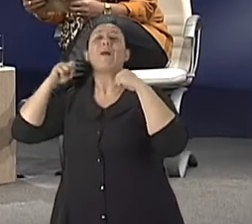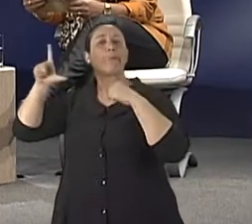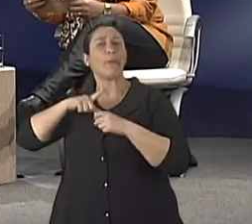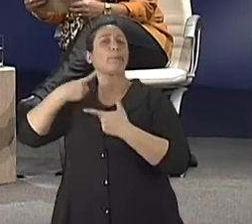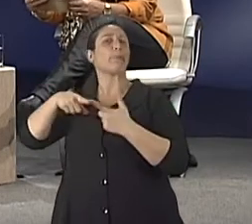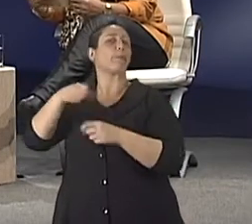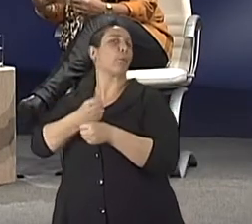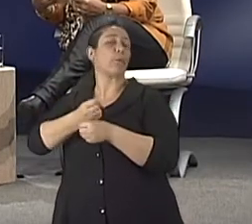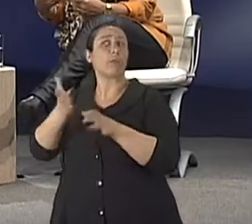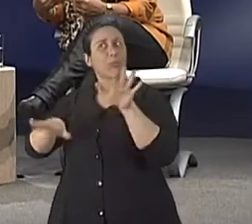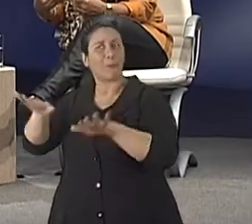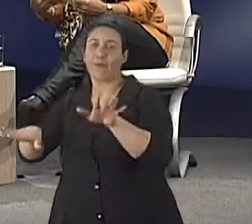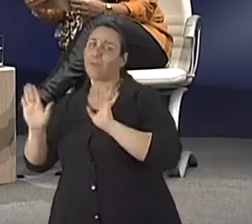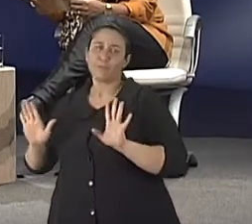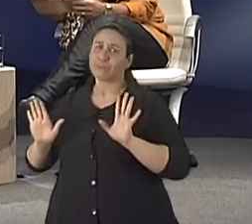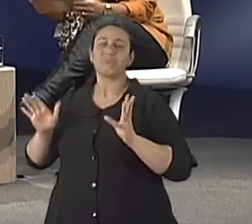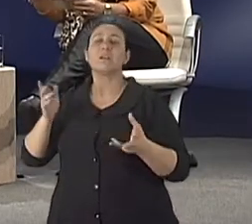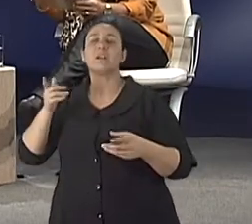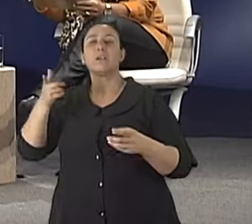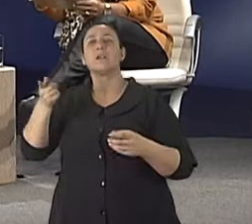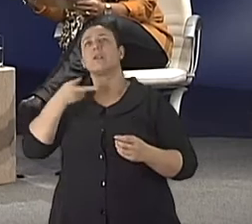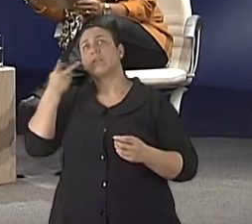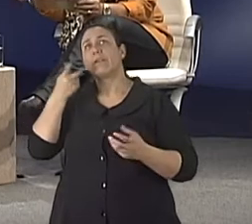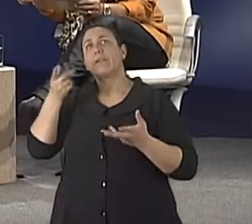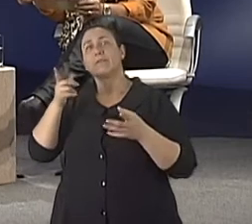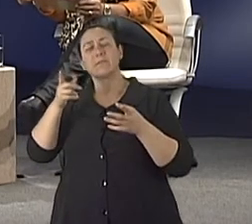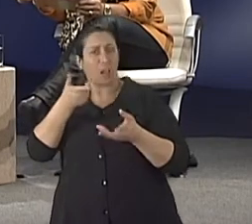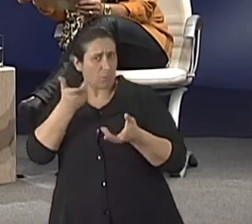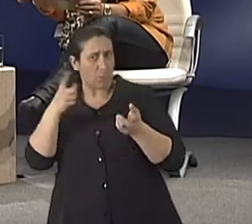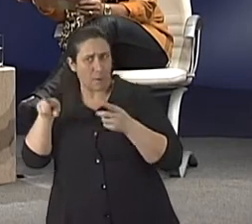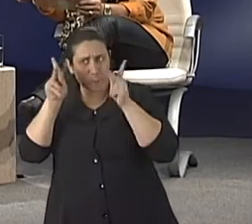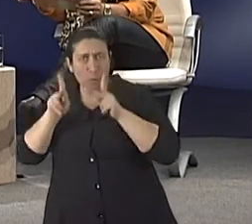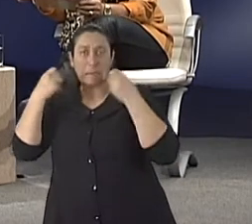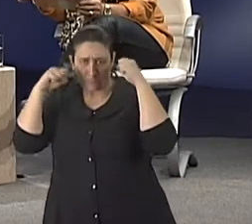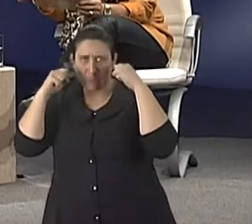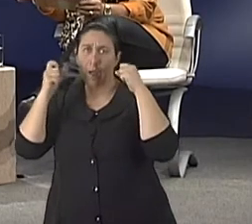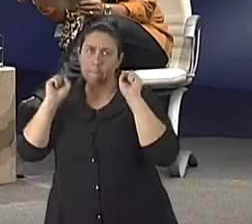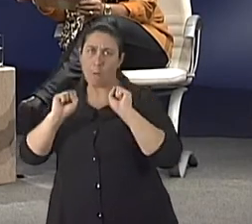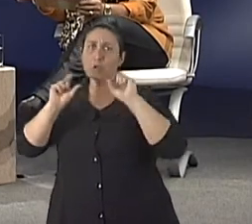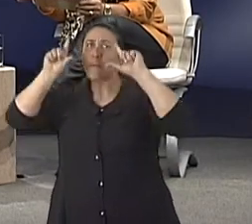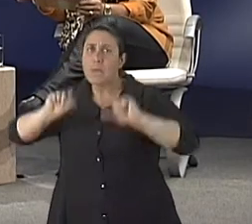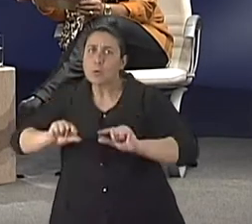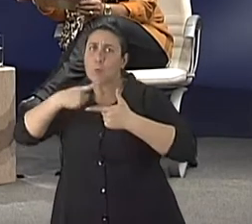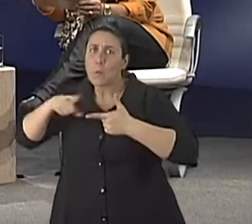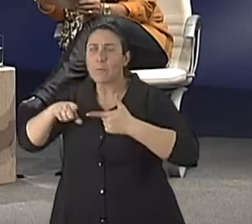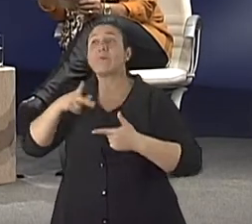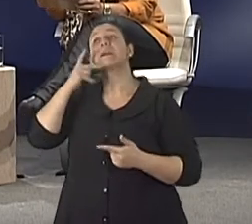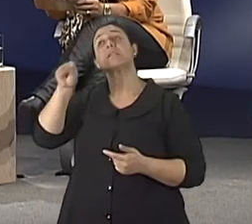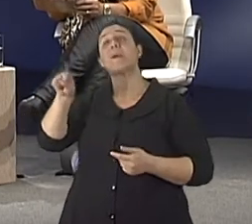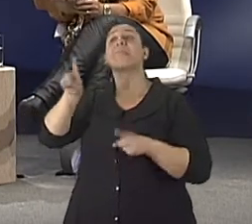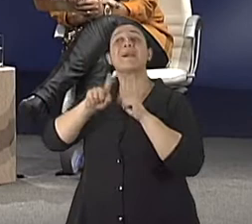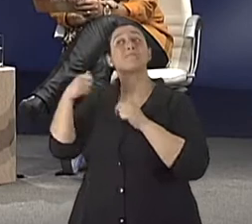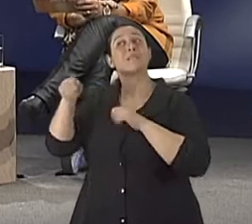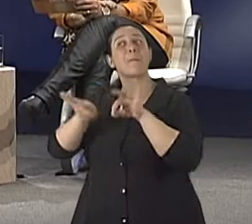fisicamente vai ter e talvez menos possibilidade de ter isso eu diria que preparado adequadamente a